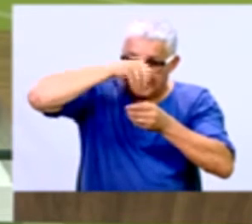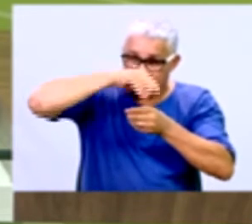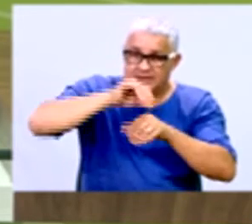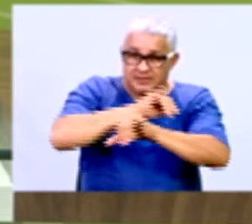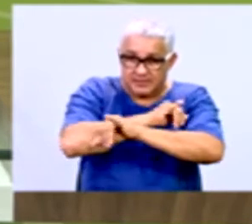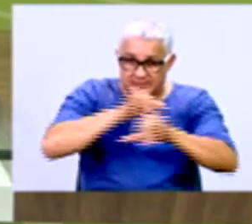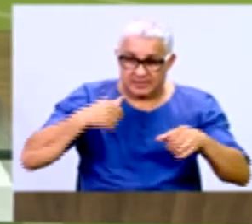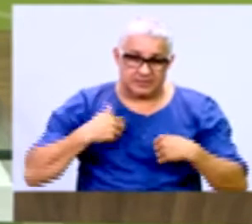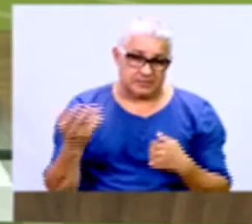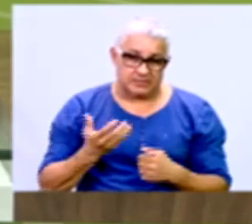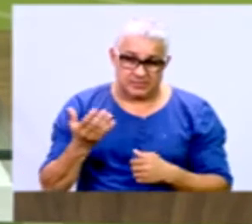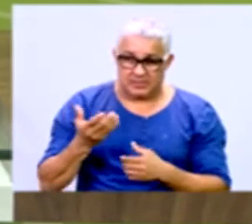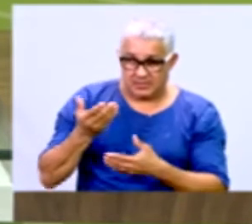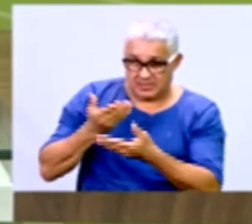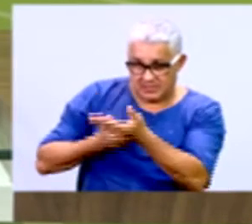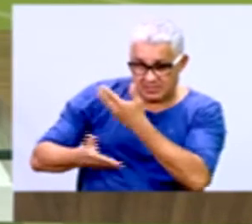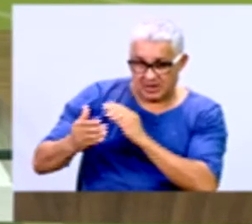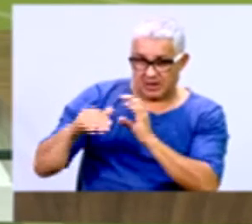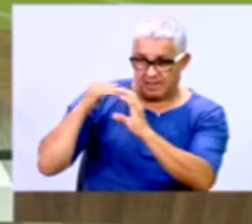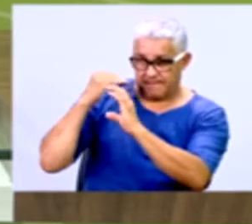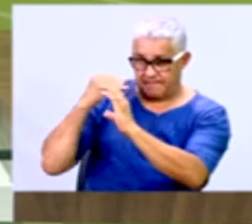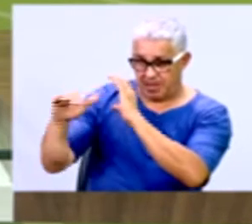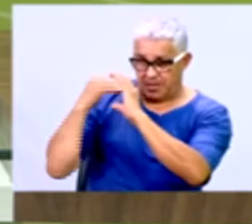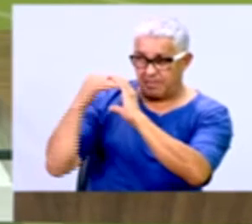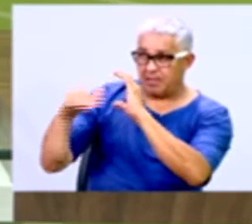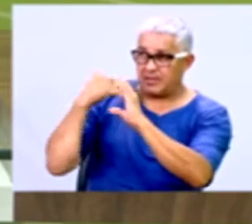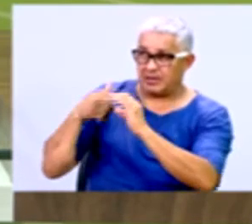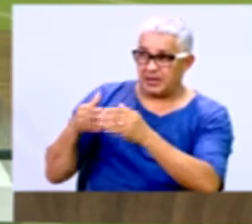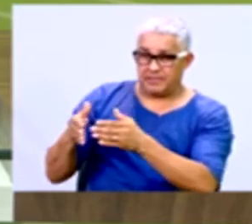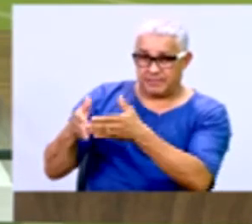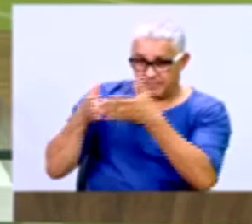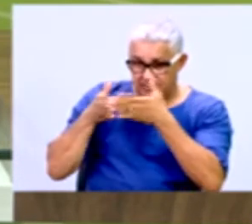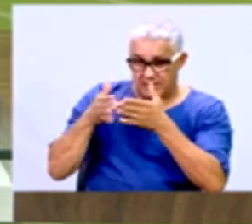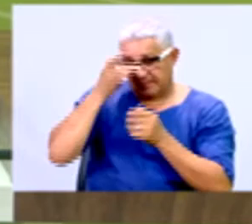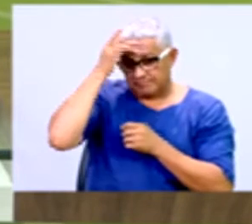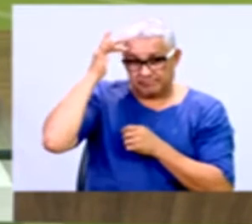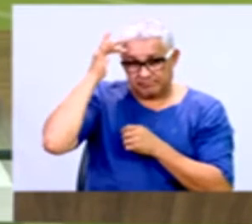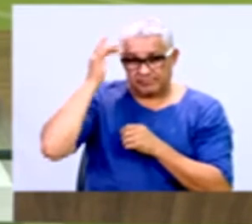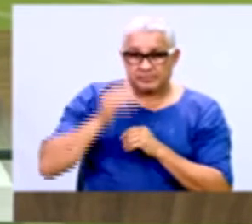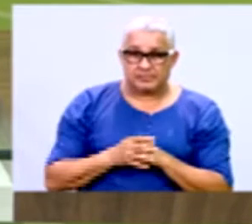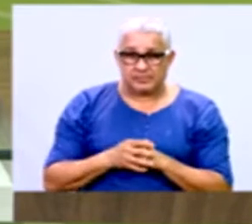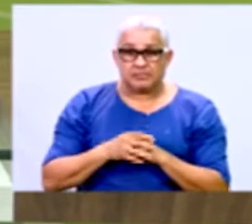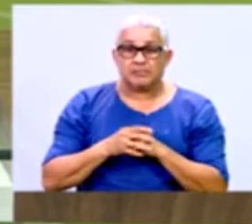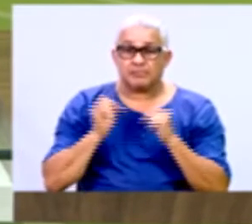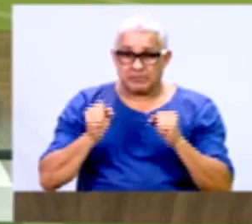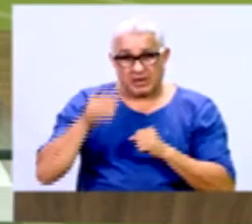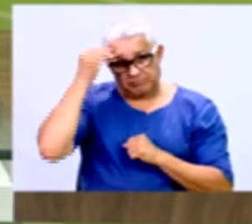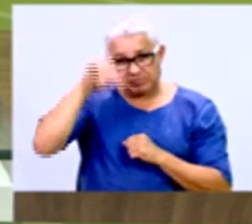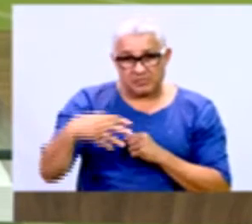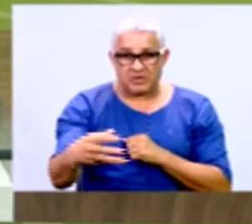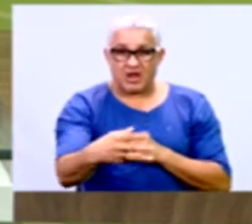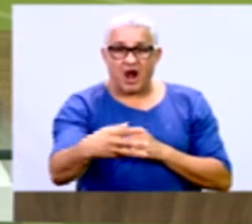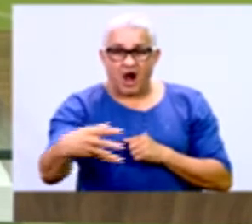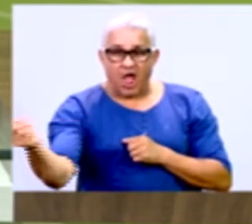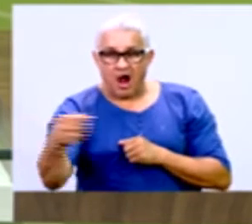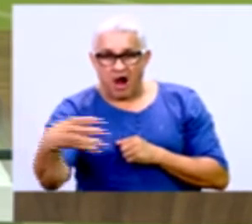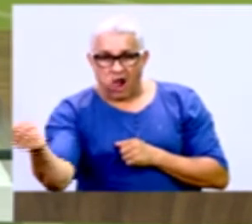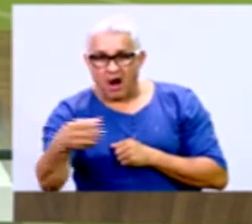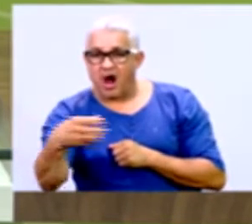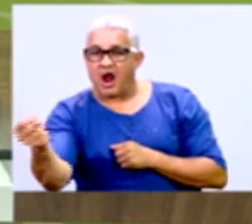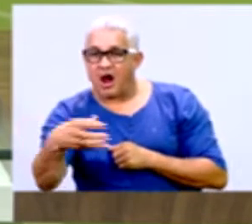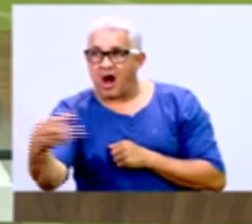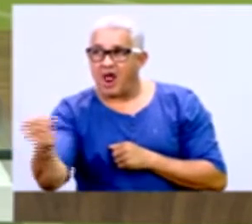Então, se eu quero trocar um e-mail e impedir que pessoas que porventura possam capturar as